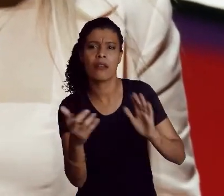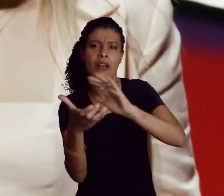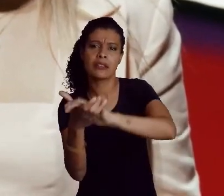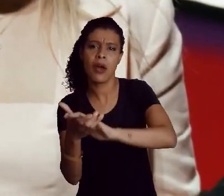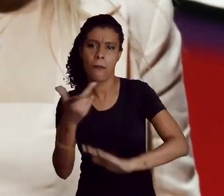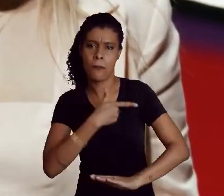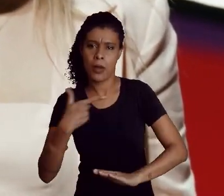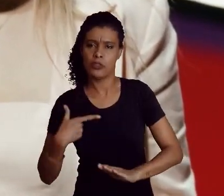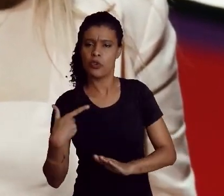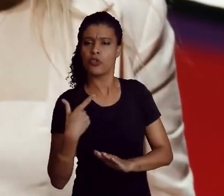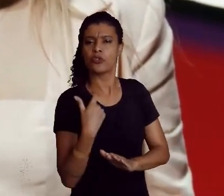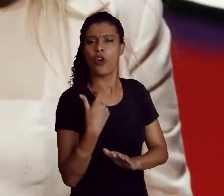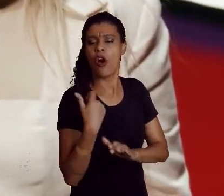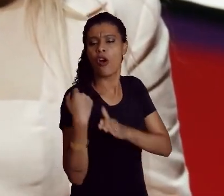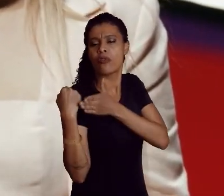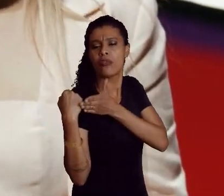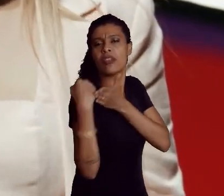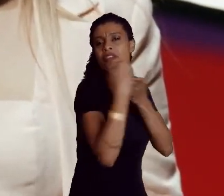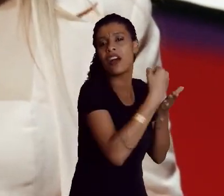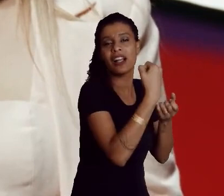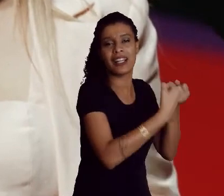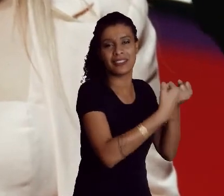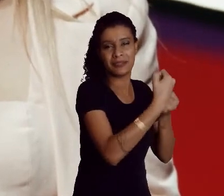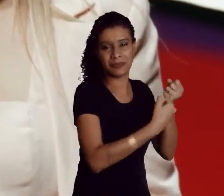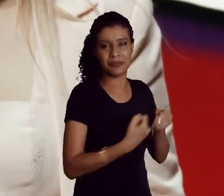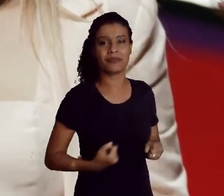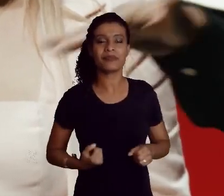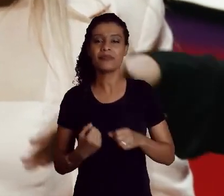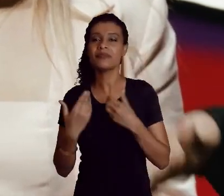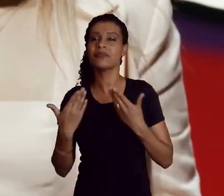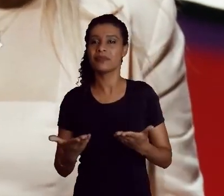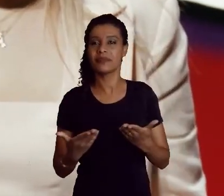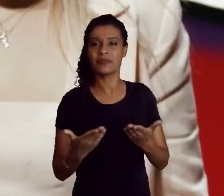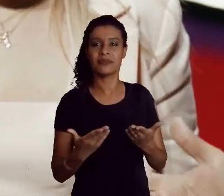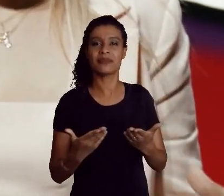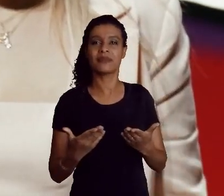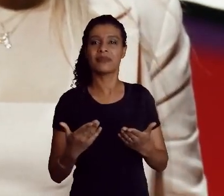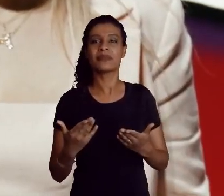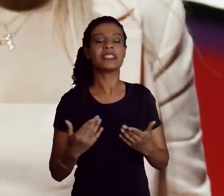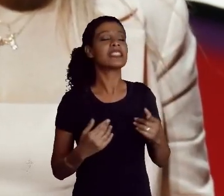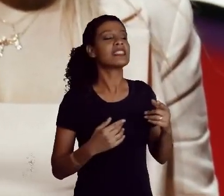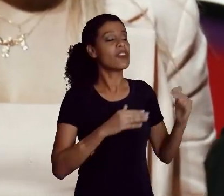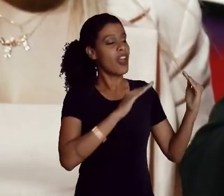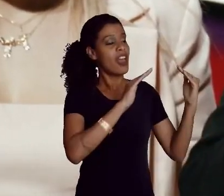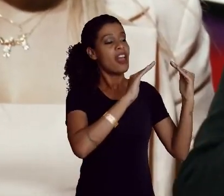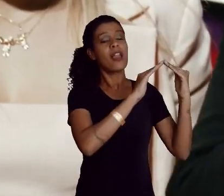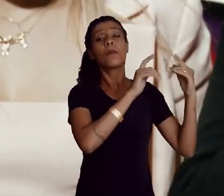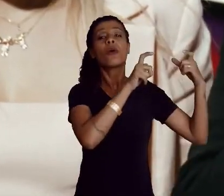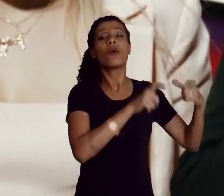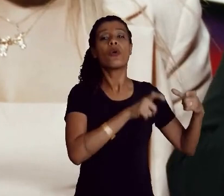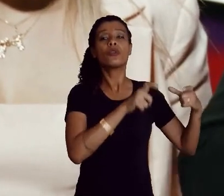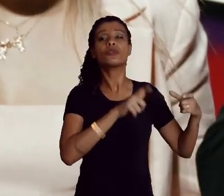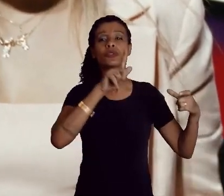dela, ela foi assistindo o meu testemunho enquanto nós estávamos voando. Então, quando estávamos a caminho de Goiânia, ela mora em Goiânia, ela